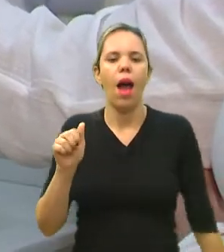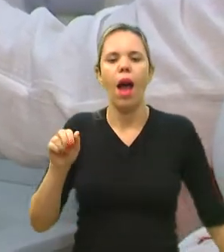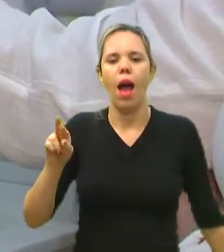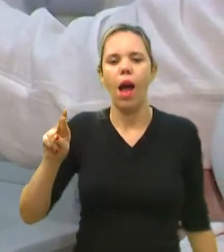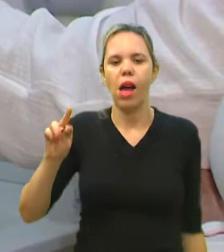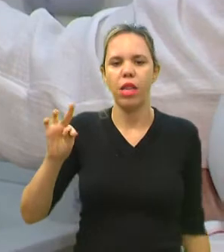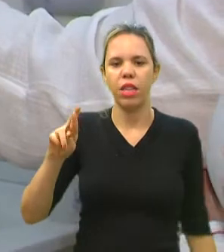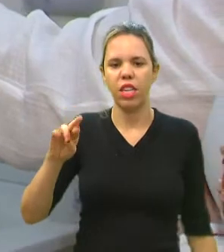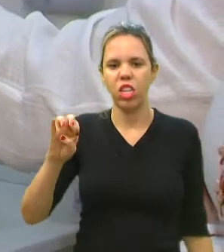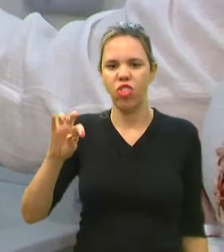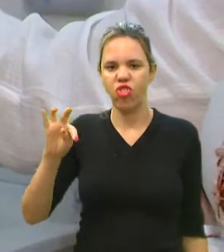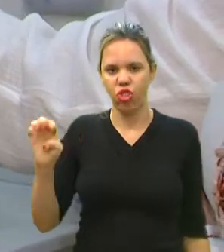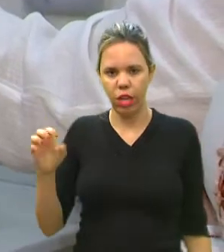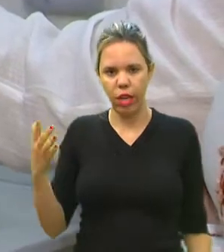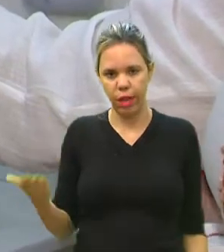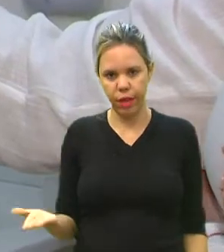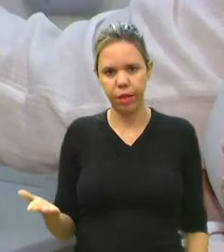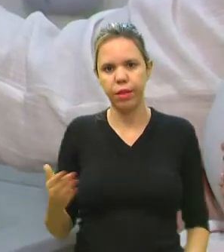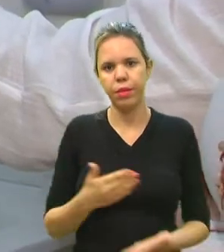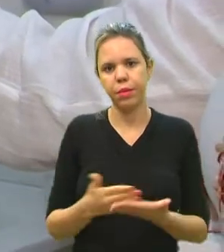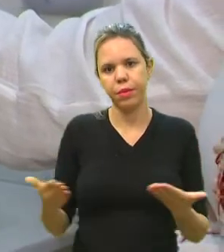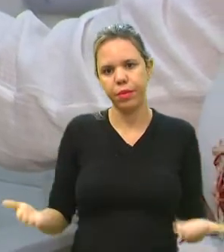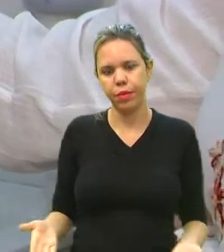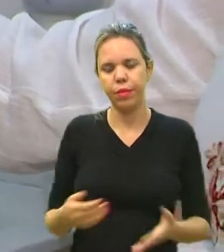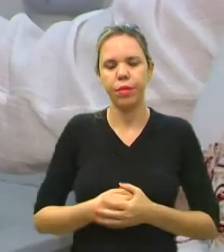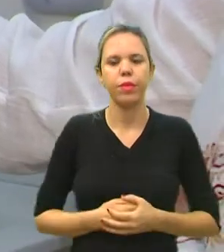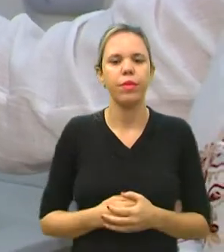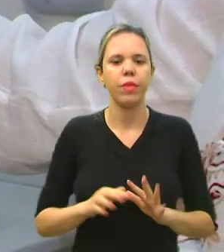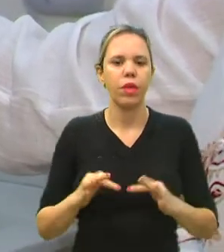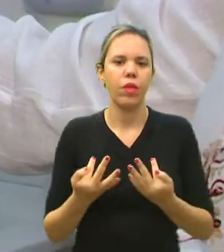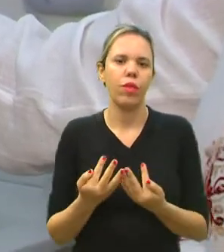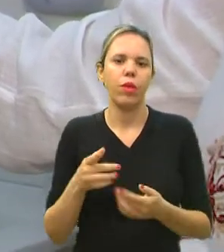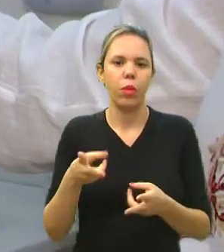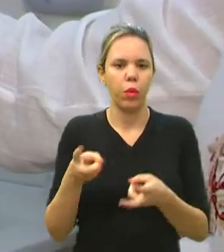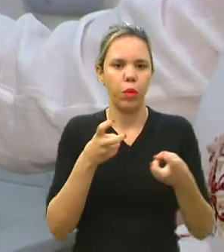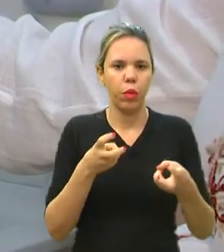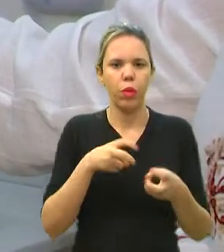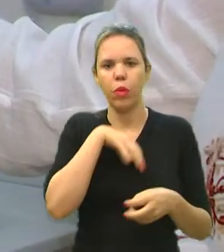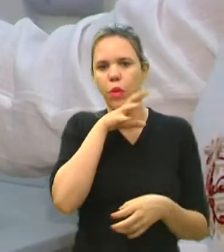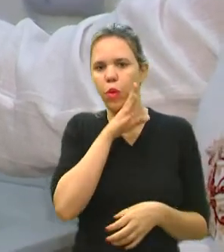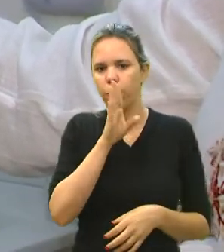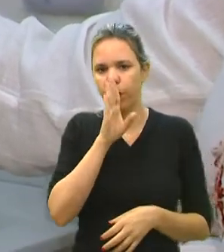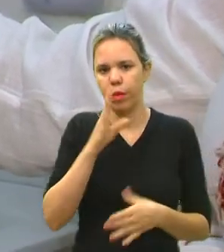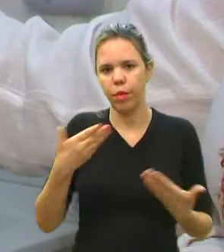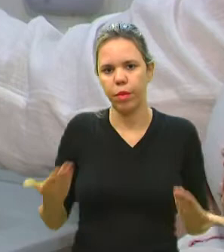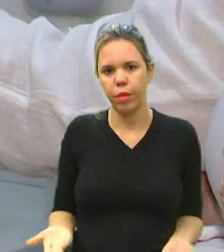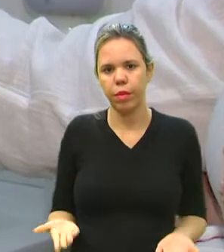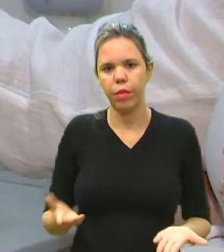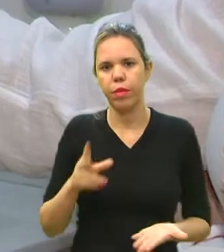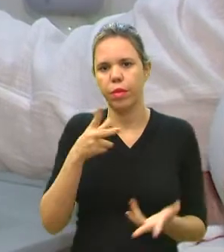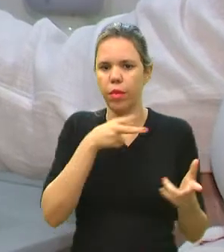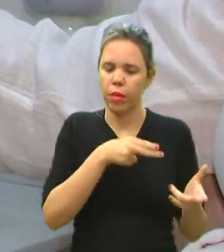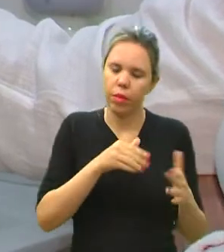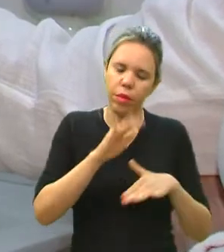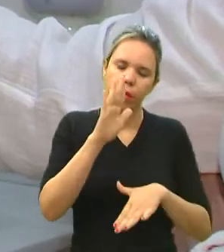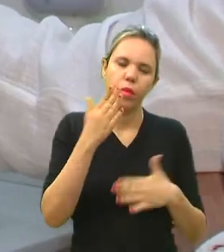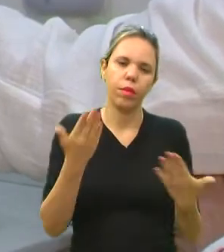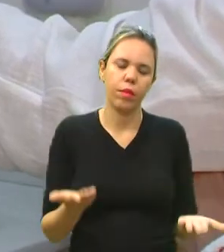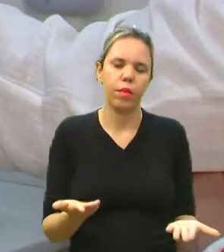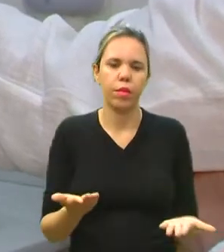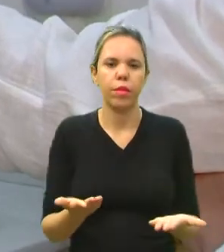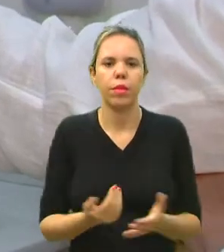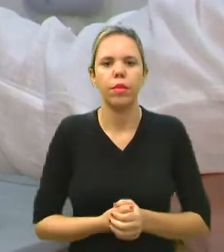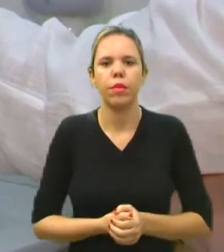dessa artrite ou dessa osteoartrite, tá? Então, assim, inicialmente, a família pode notar o animal mais quieto,